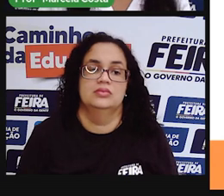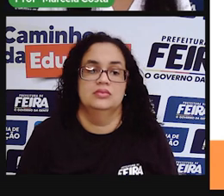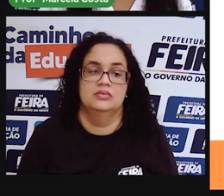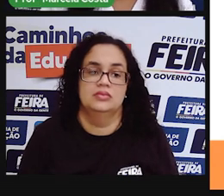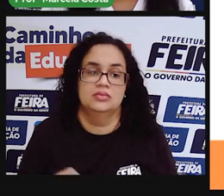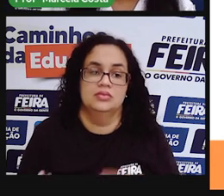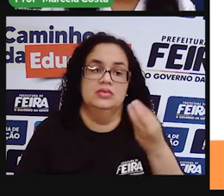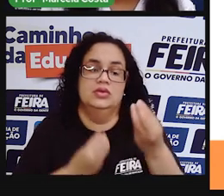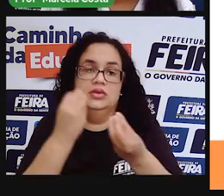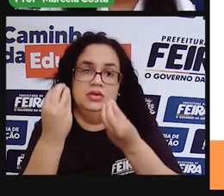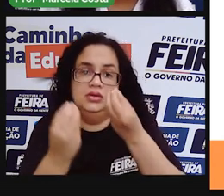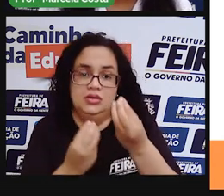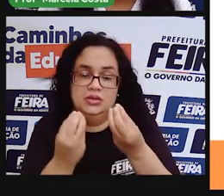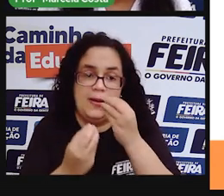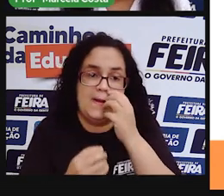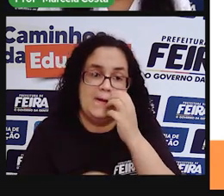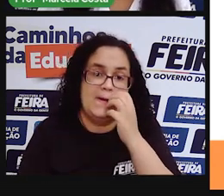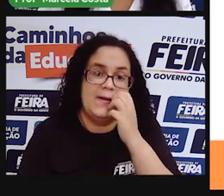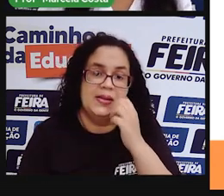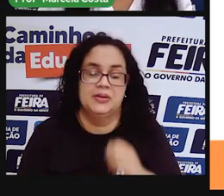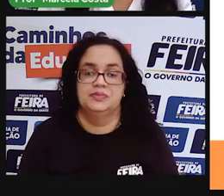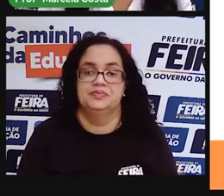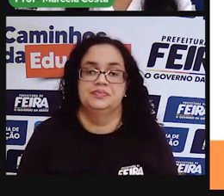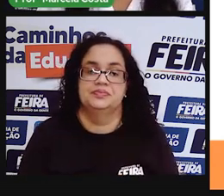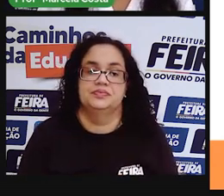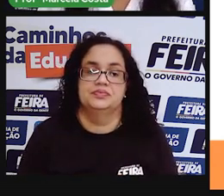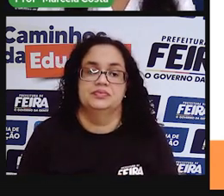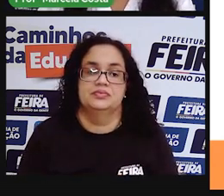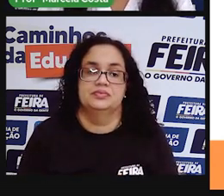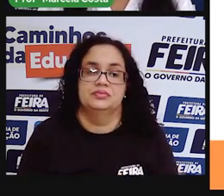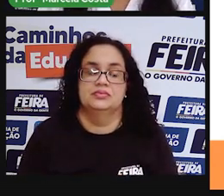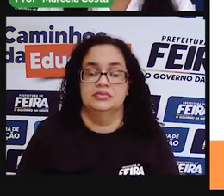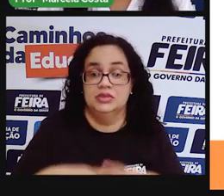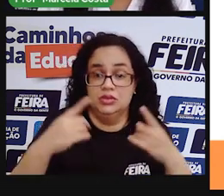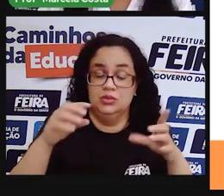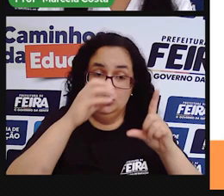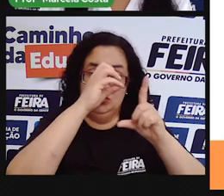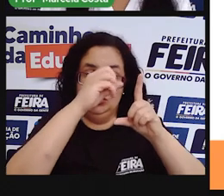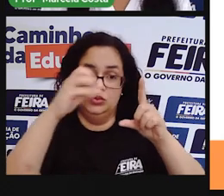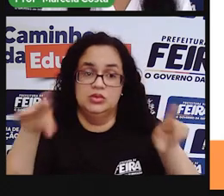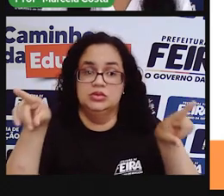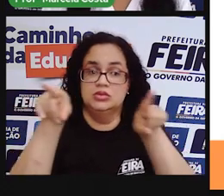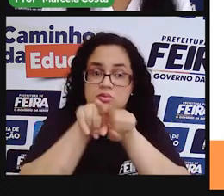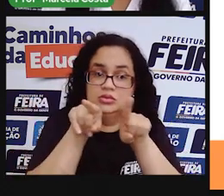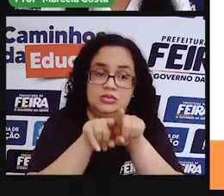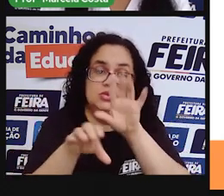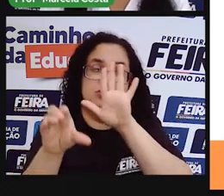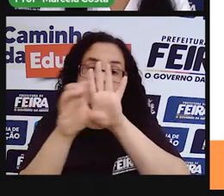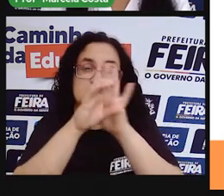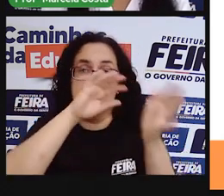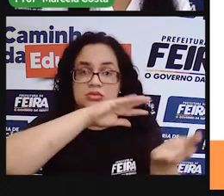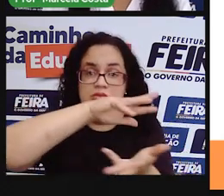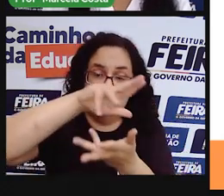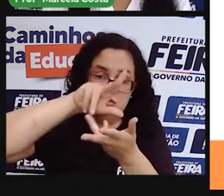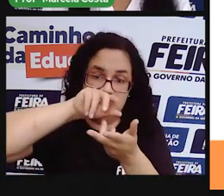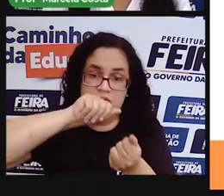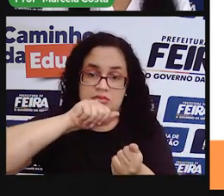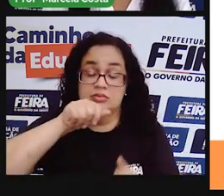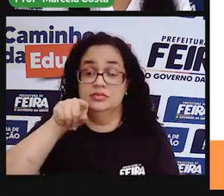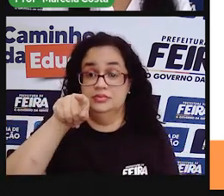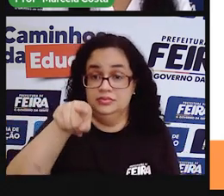alguma informação que você quer passar para a pessoa. Então, os emojis também são símbolos universais.